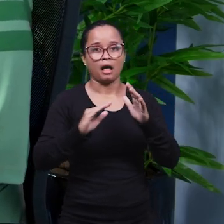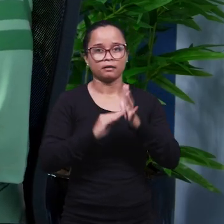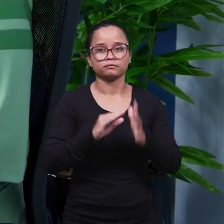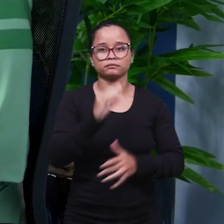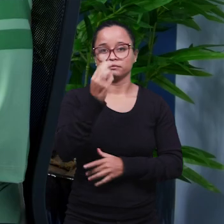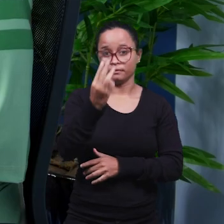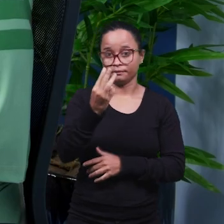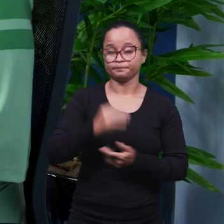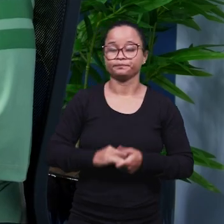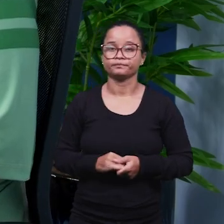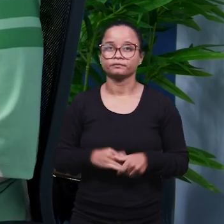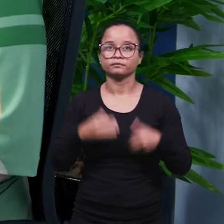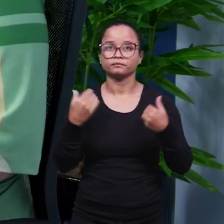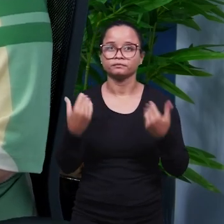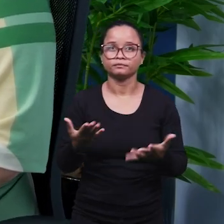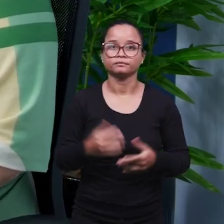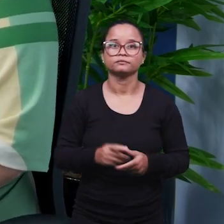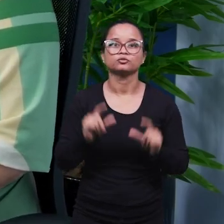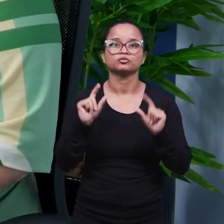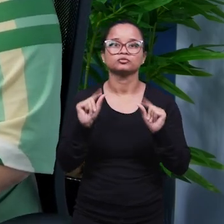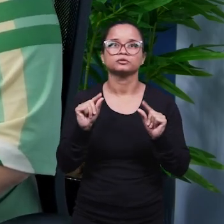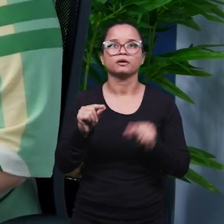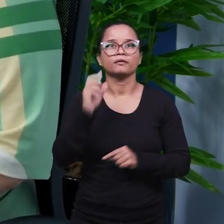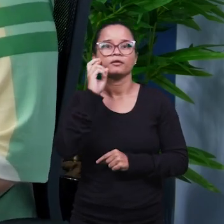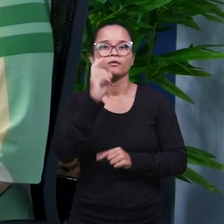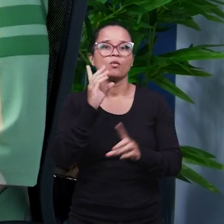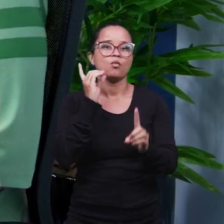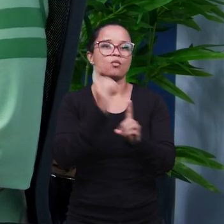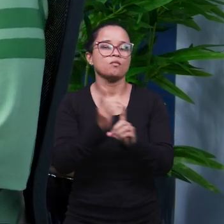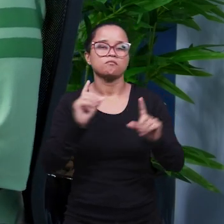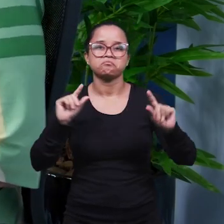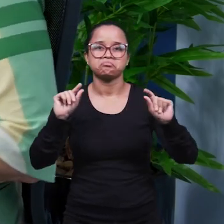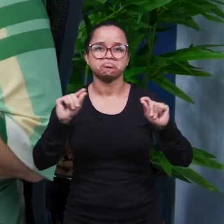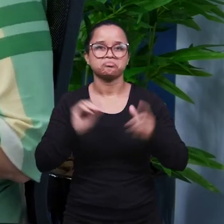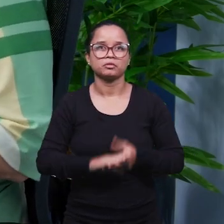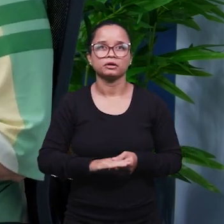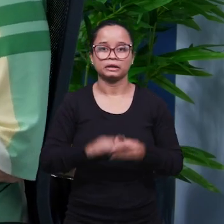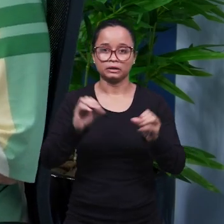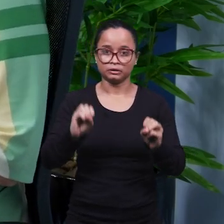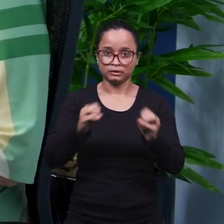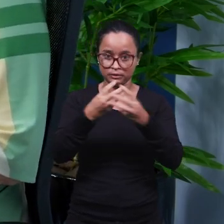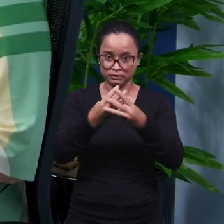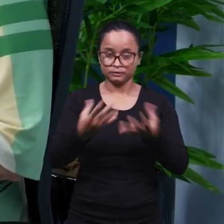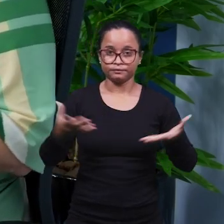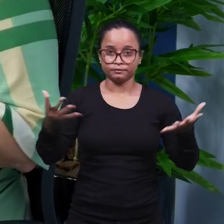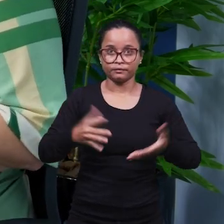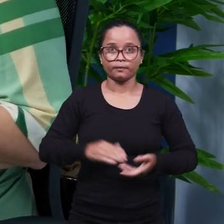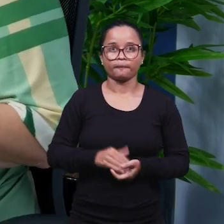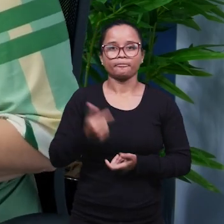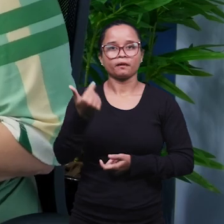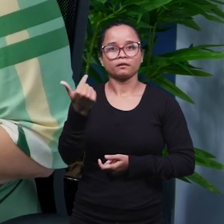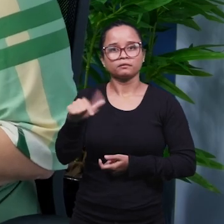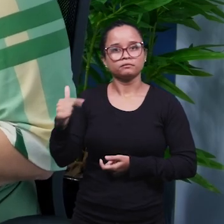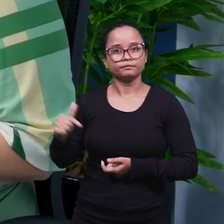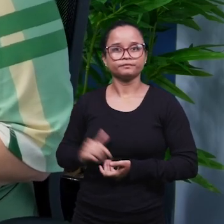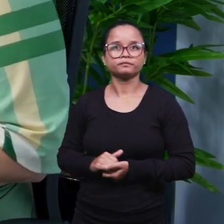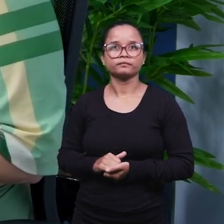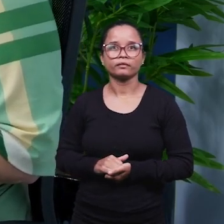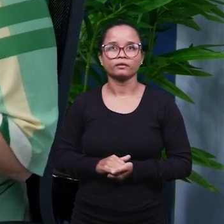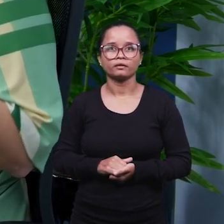anos. Então, o que vocês vão encontrar? Vocês vão encontrar um slide que não